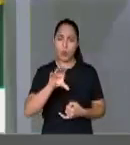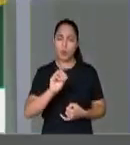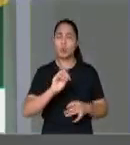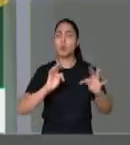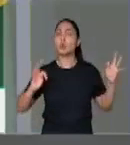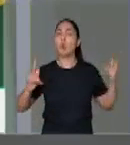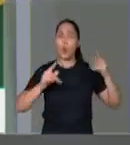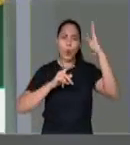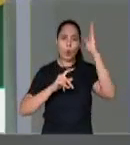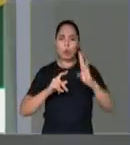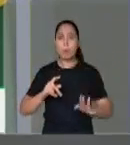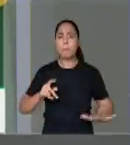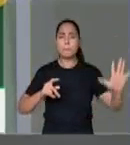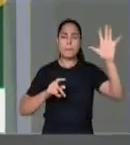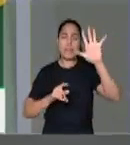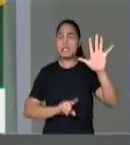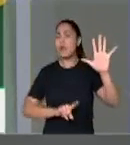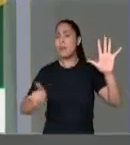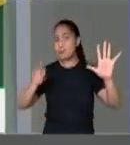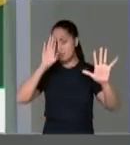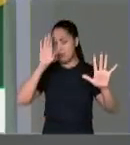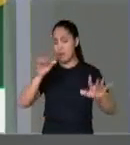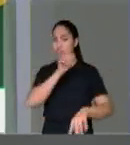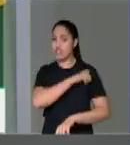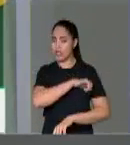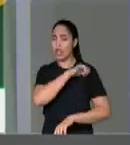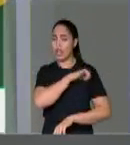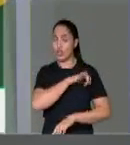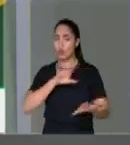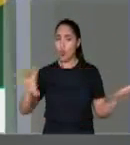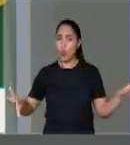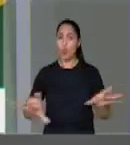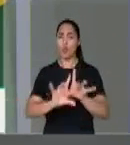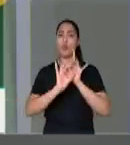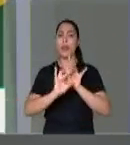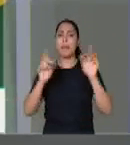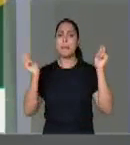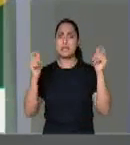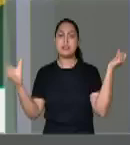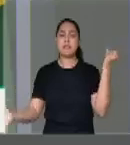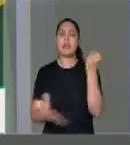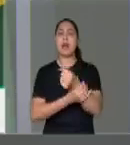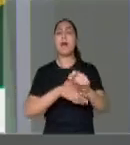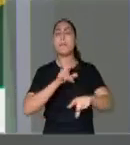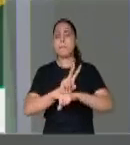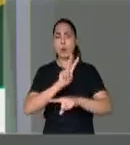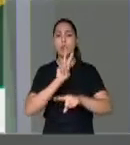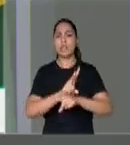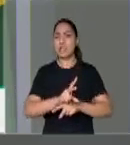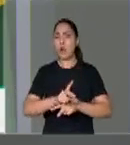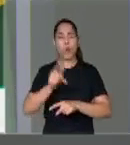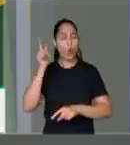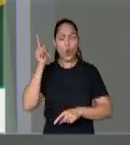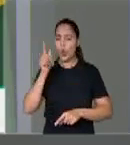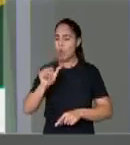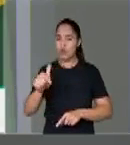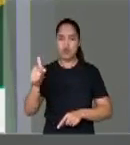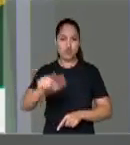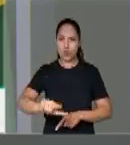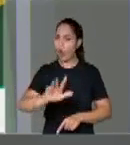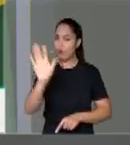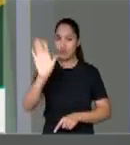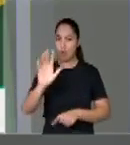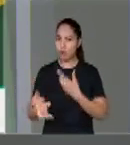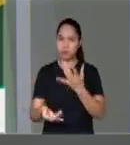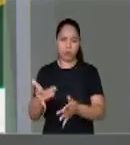tão sofrido nos últimos anos, que é o Rio de Janeiro, a gente se una para garantir que isso não vai acontecer novamente. E se